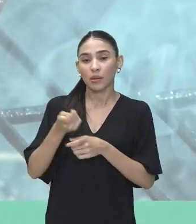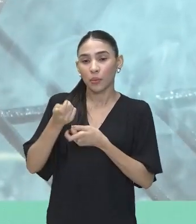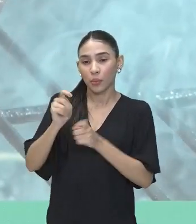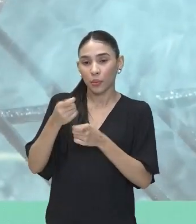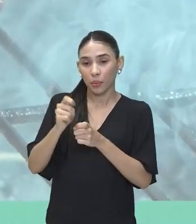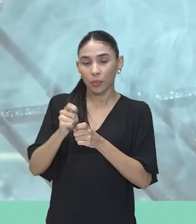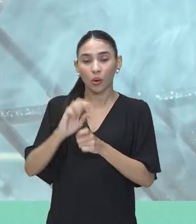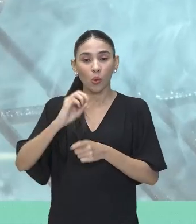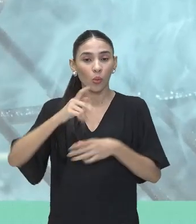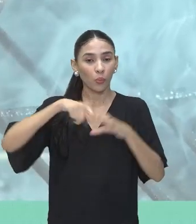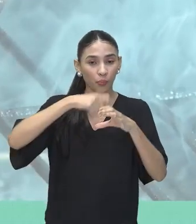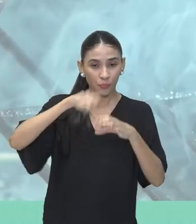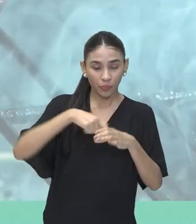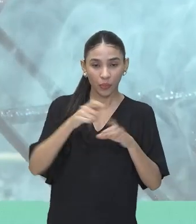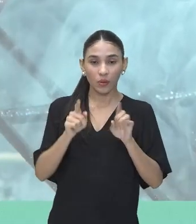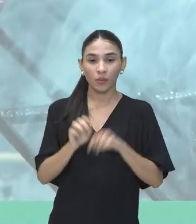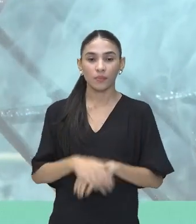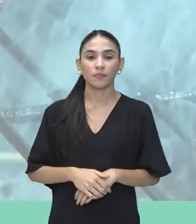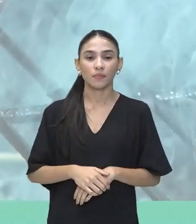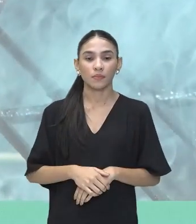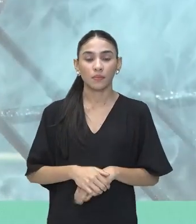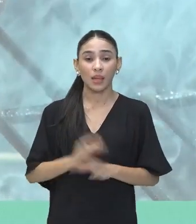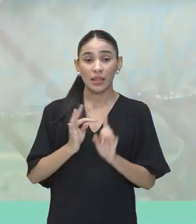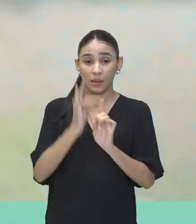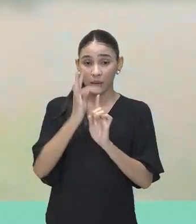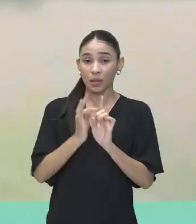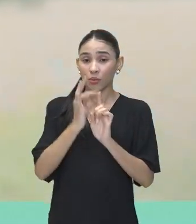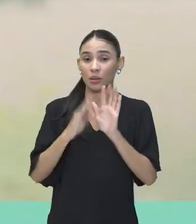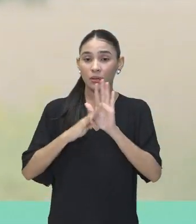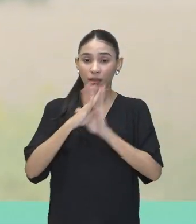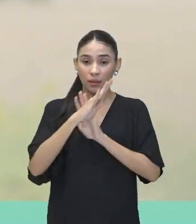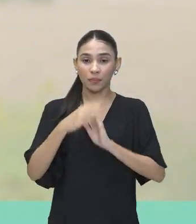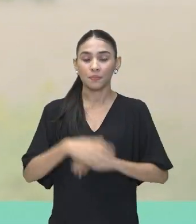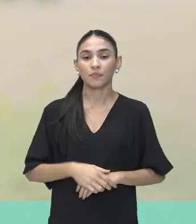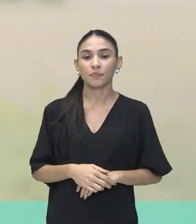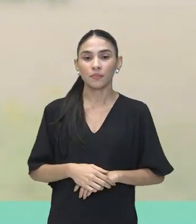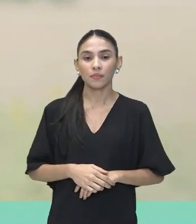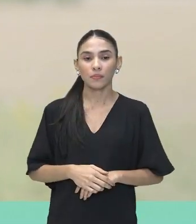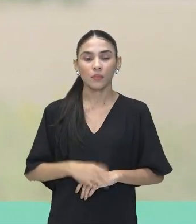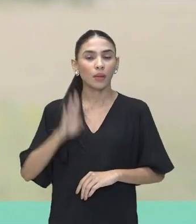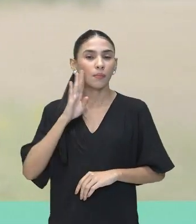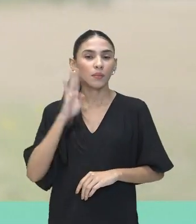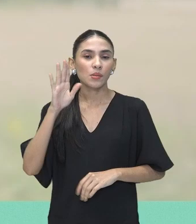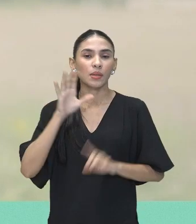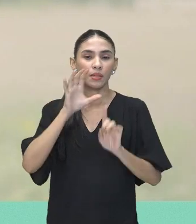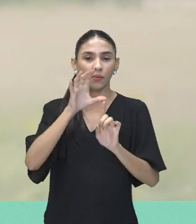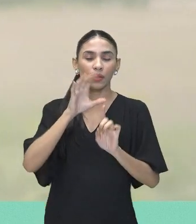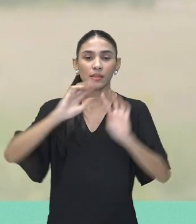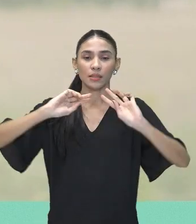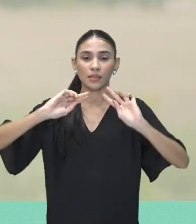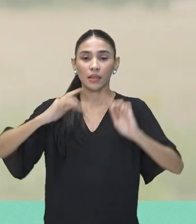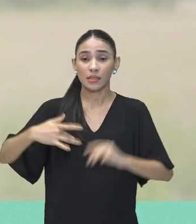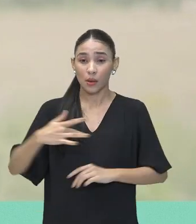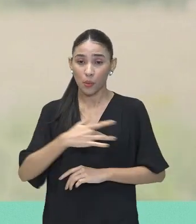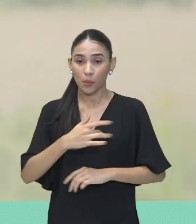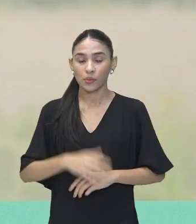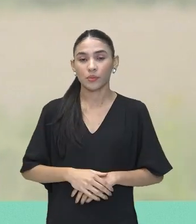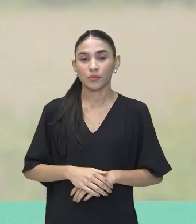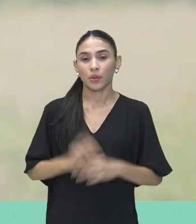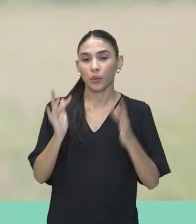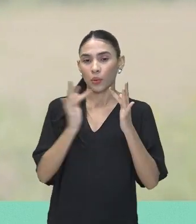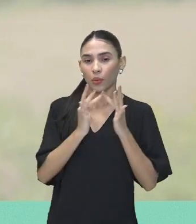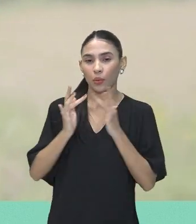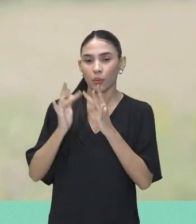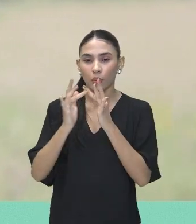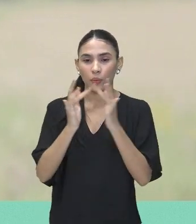cozidos ou fritos a alta temperatura. Principais efeitos à saúde. A exposição